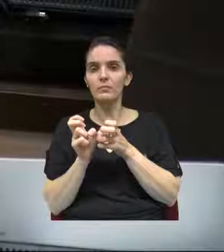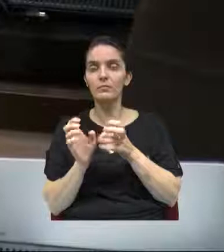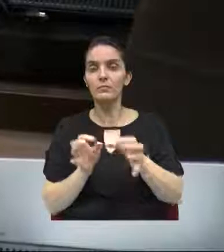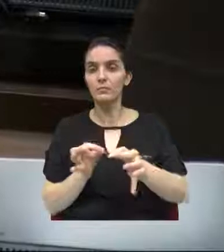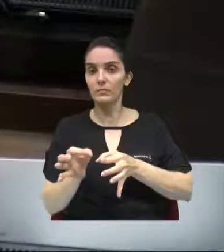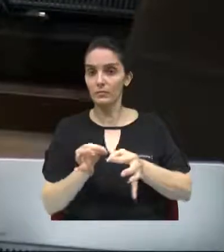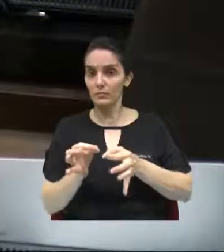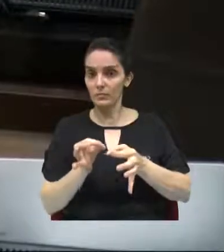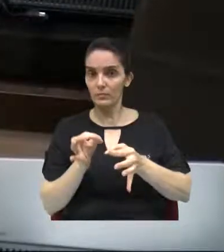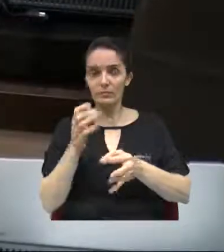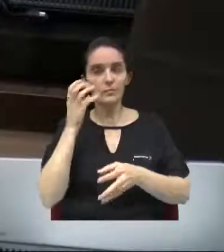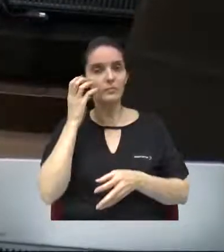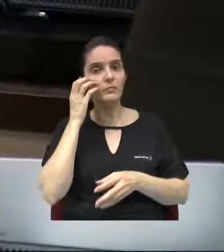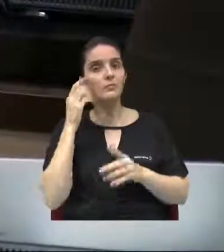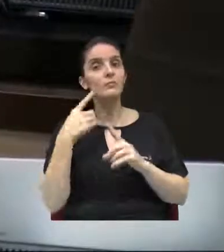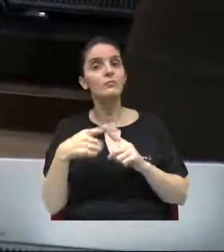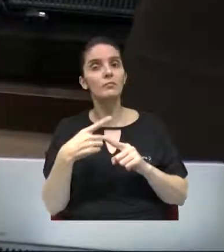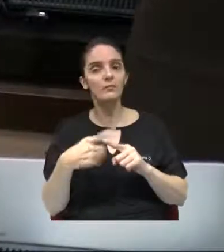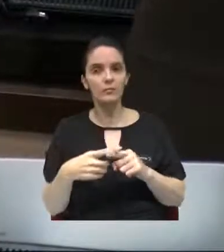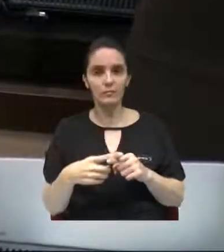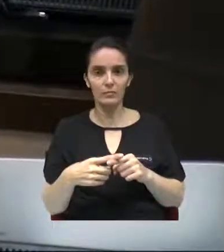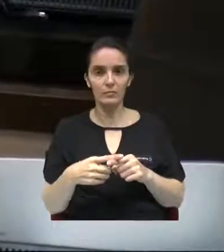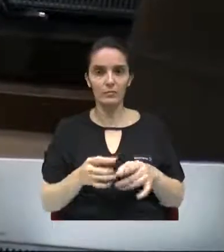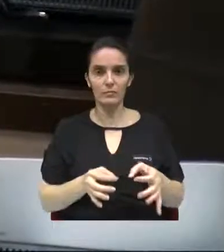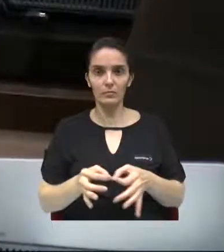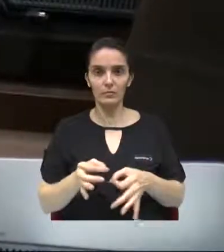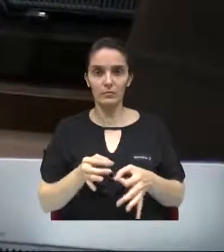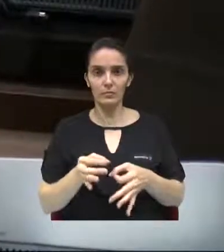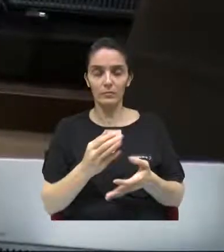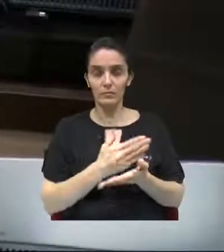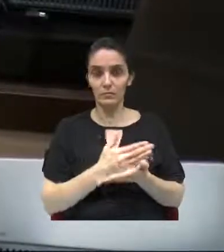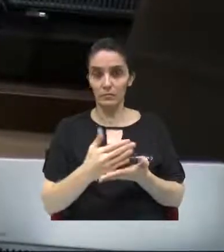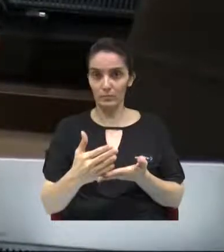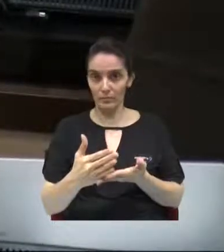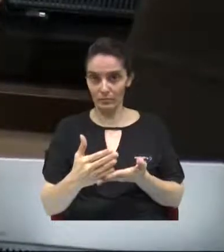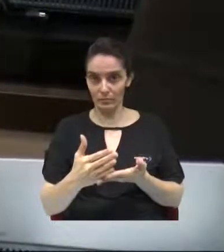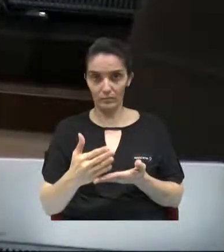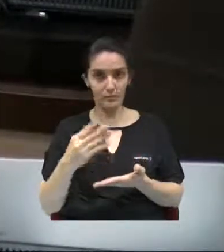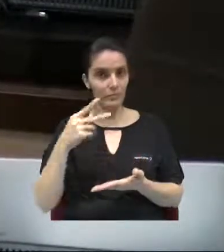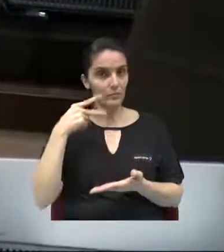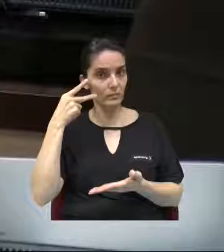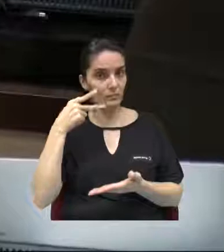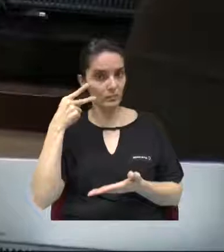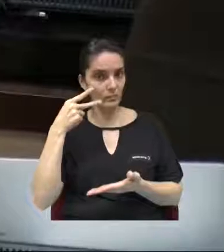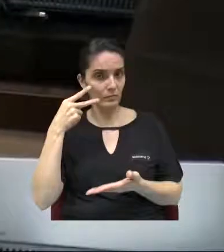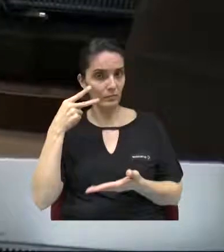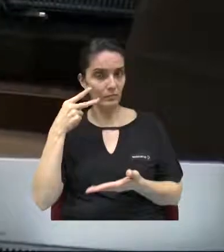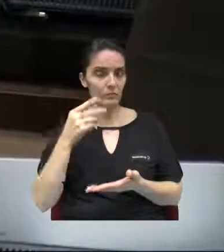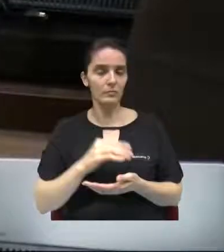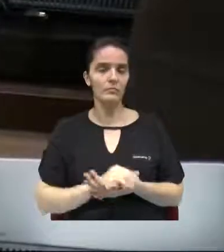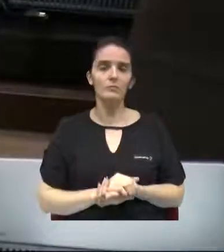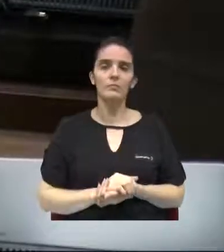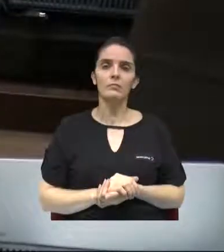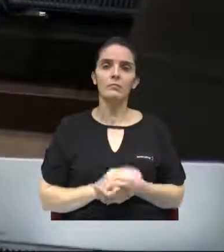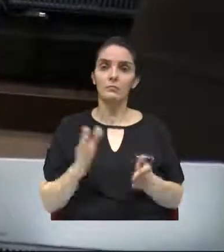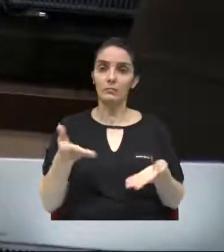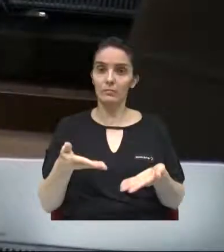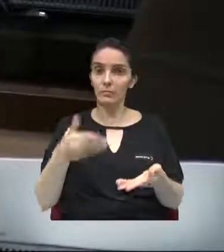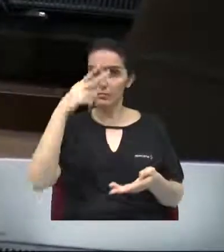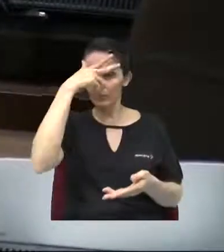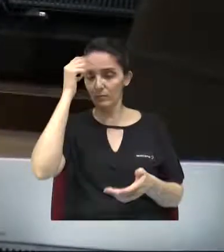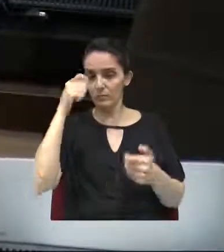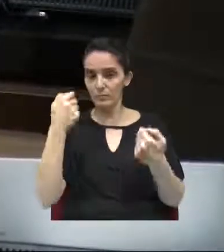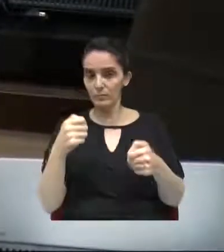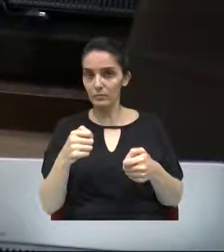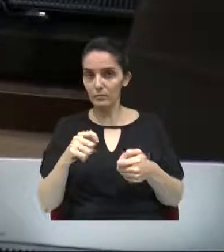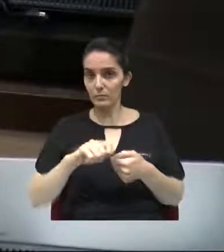projeto é porque o projeto vem pelo Legislativo, e, em tese, o Executivo devia colocá-lo em prática. O que me chamou a